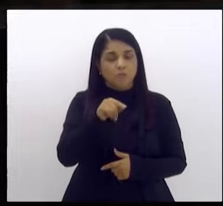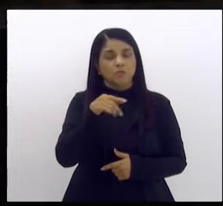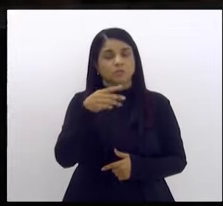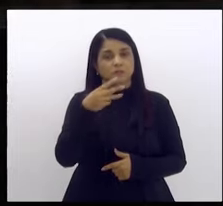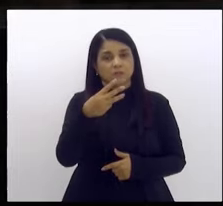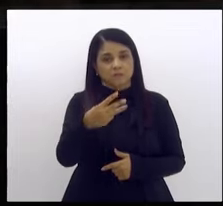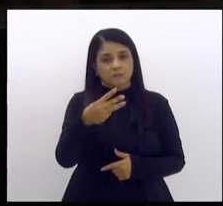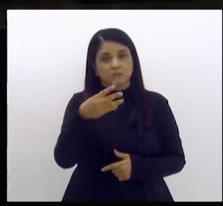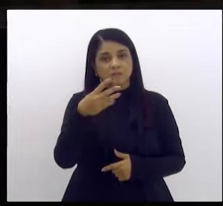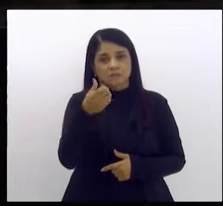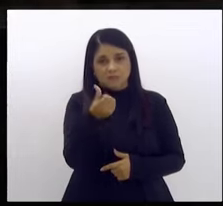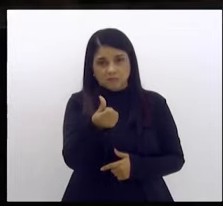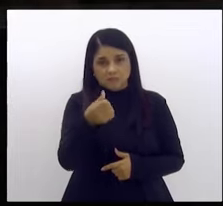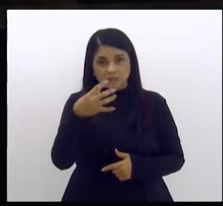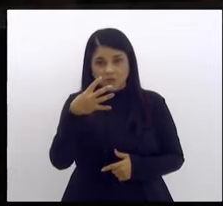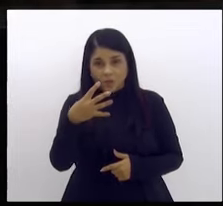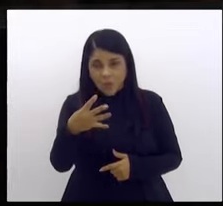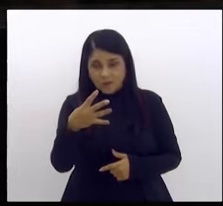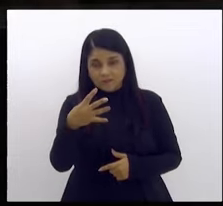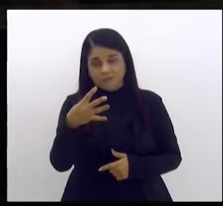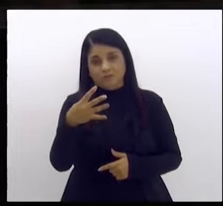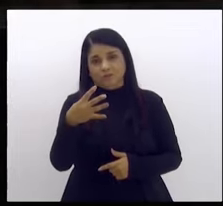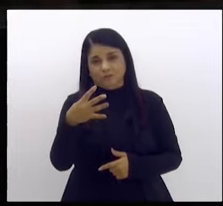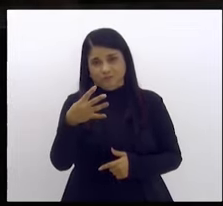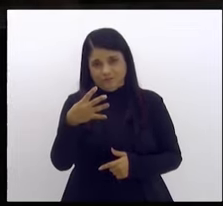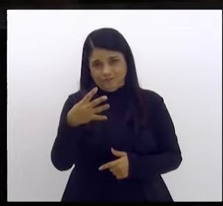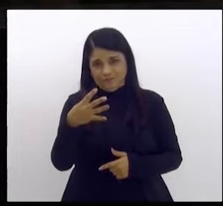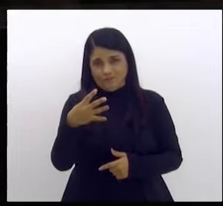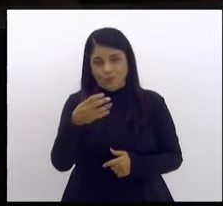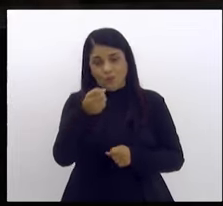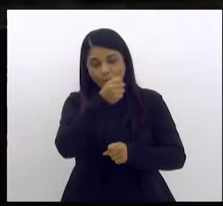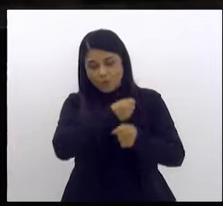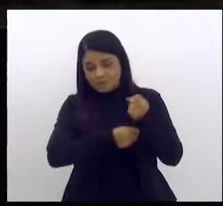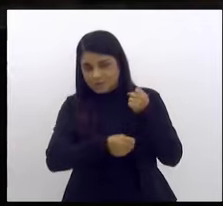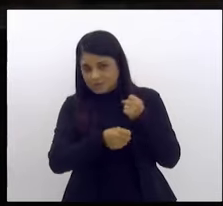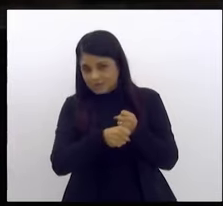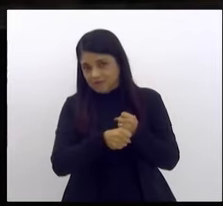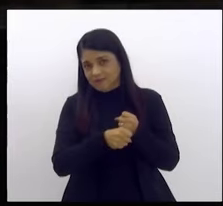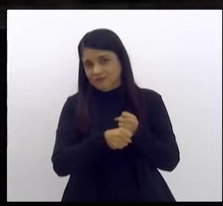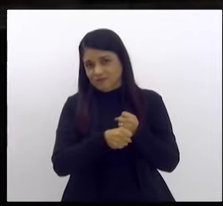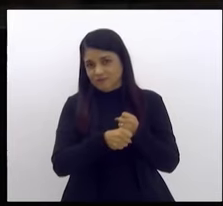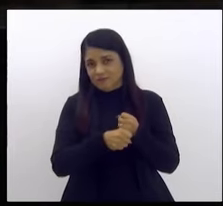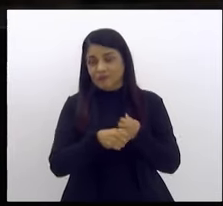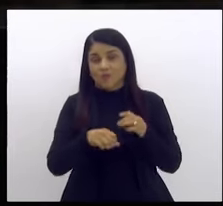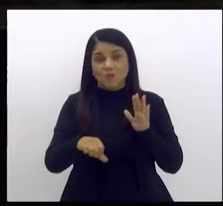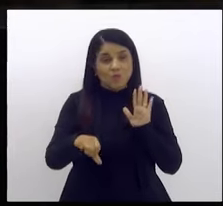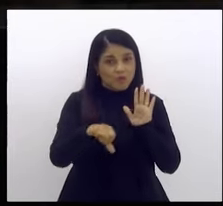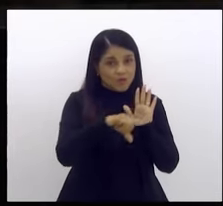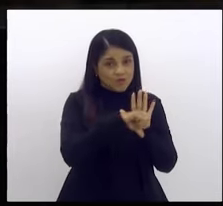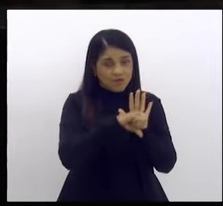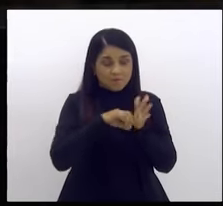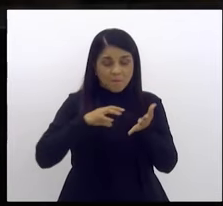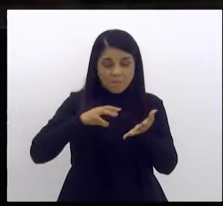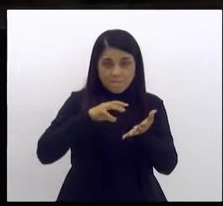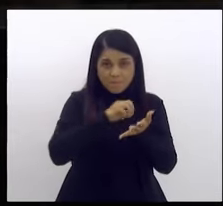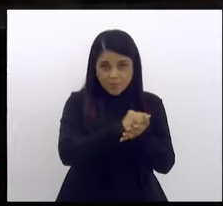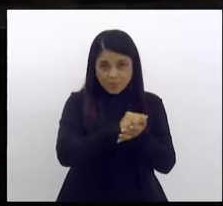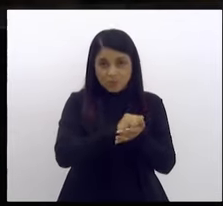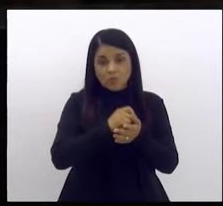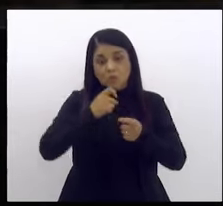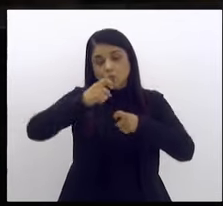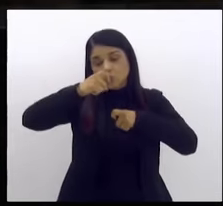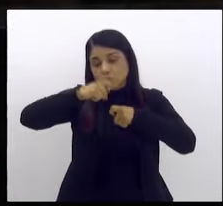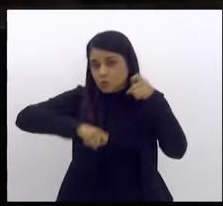7.363 casos no ano passado. Dentre os crimes que estão nesta categoria, o mais registrado foi o